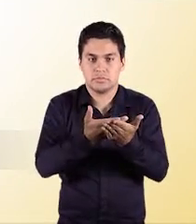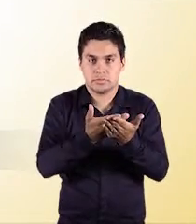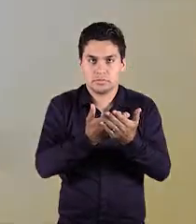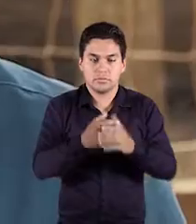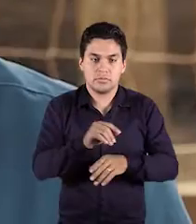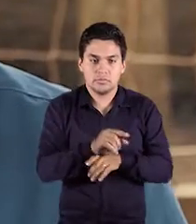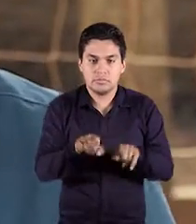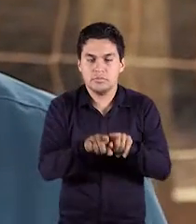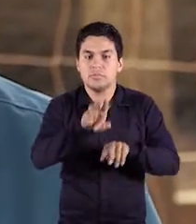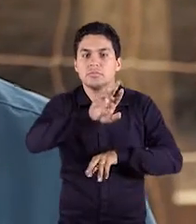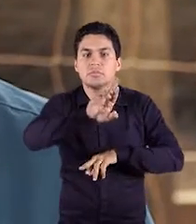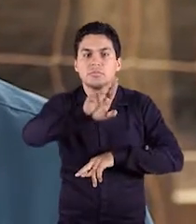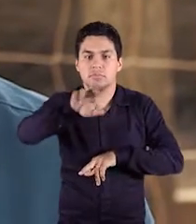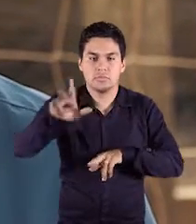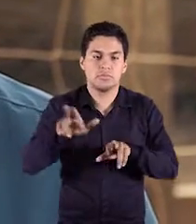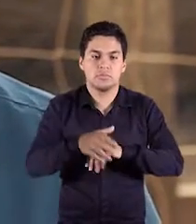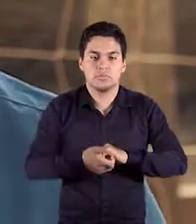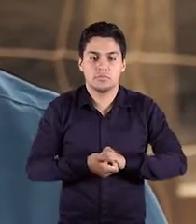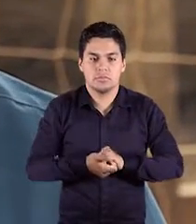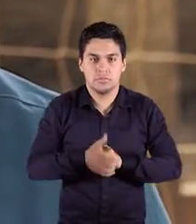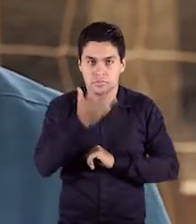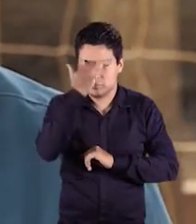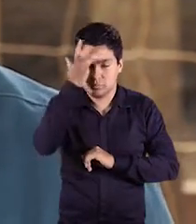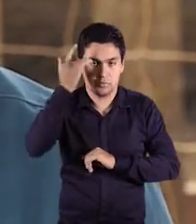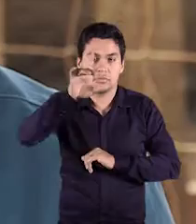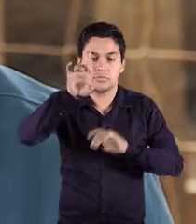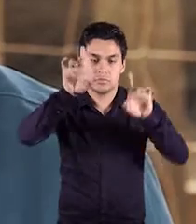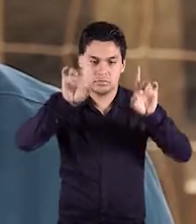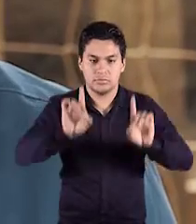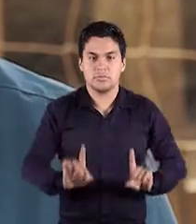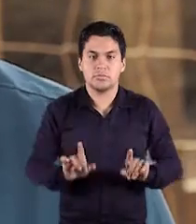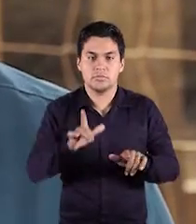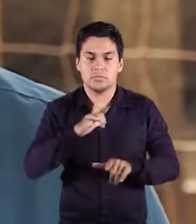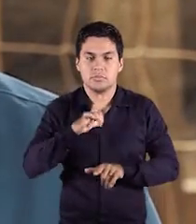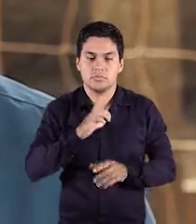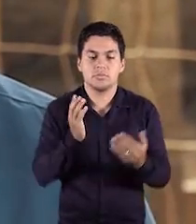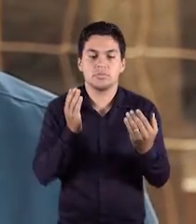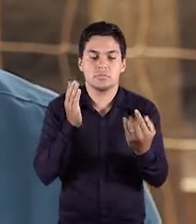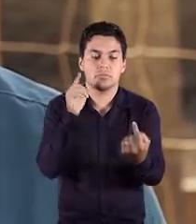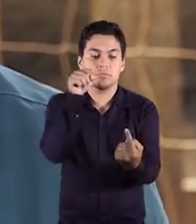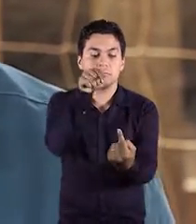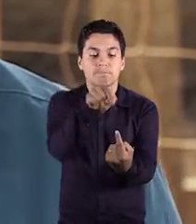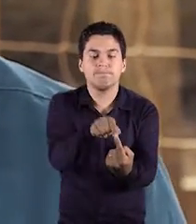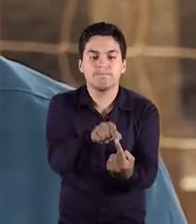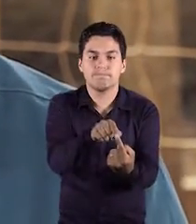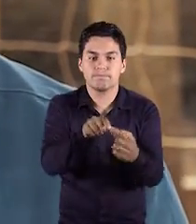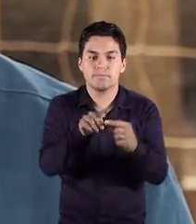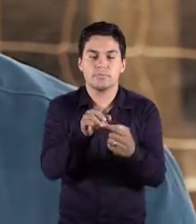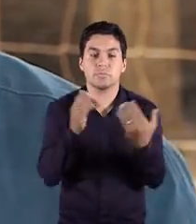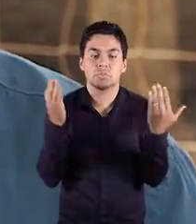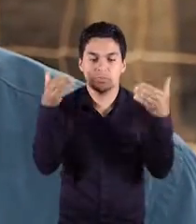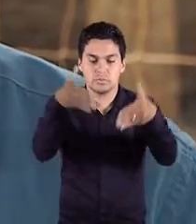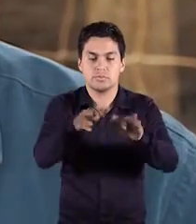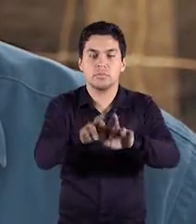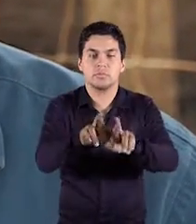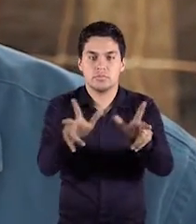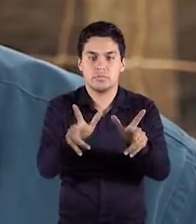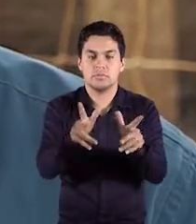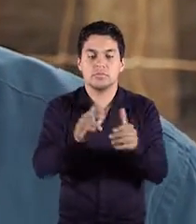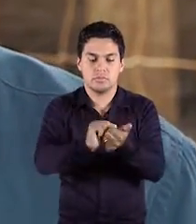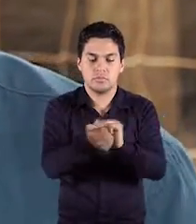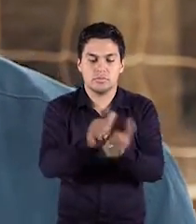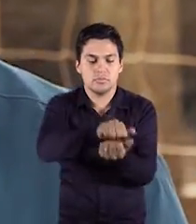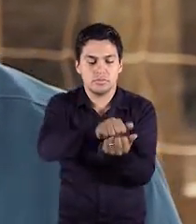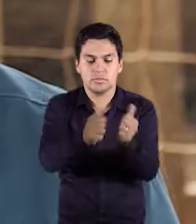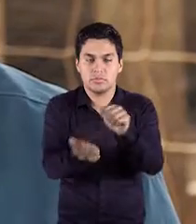jogos abertos. As pessoas com deficiência terão nossa atenção especial. E nós vamos facilitar a prática de esportes